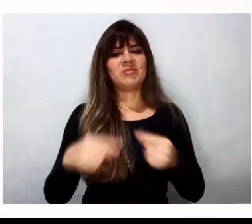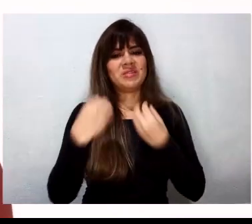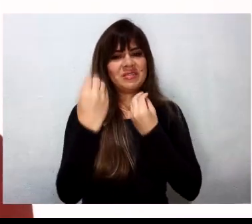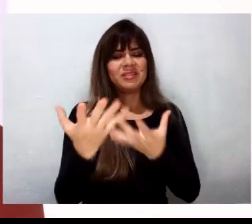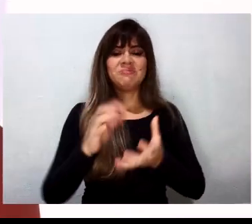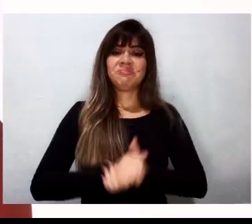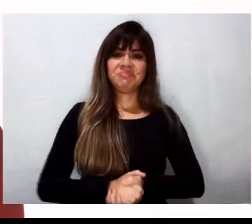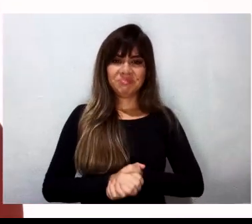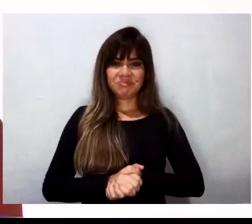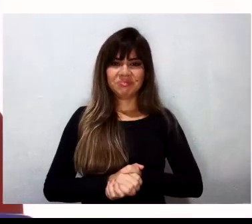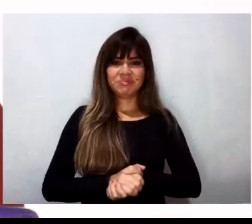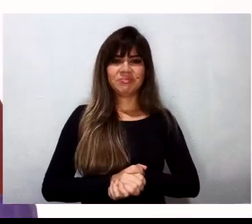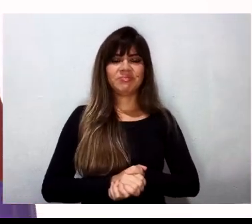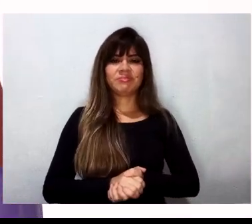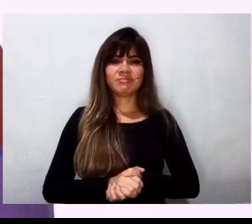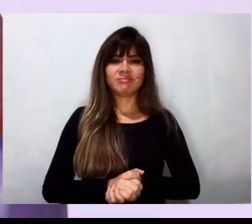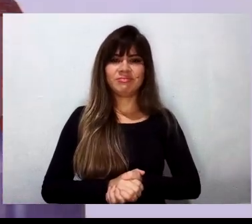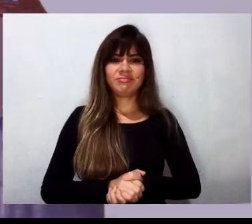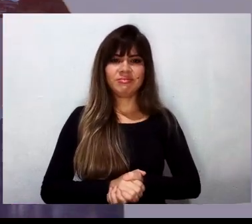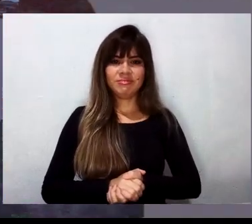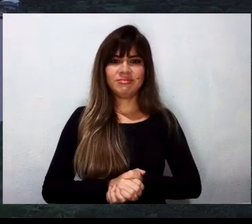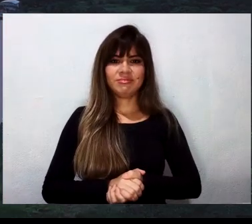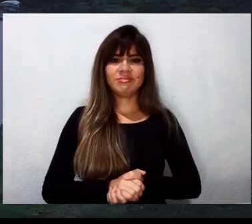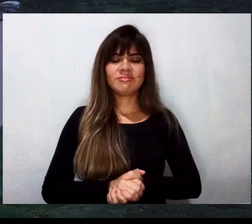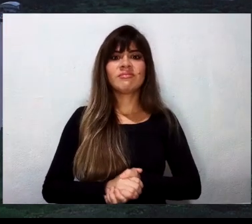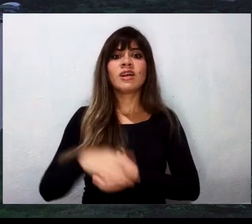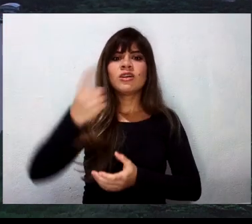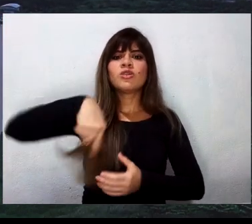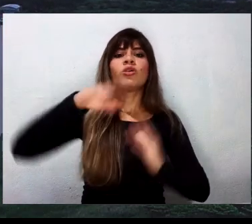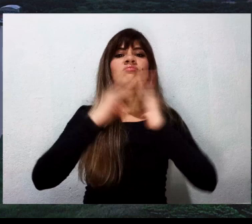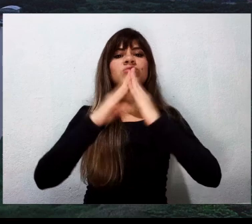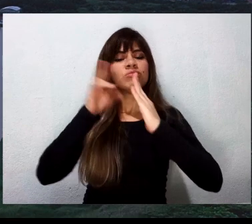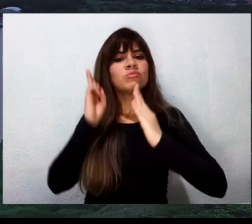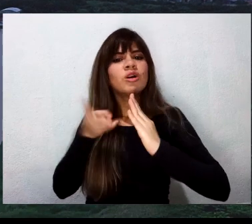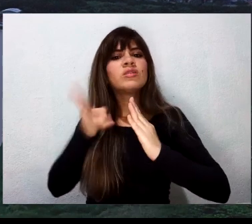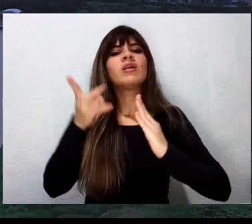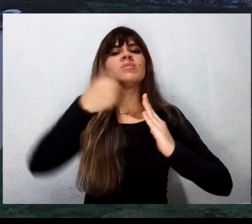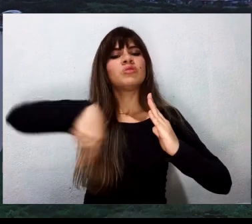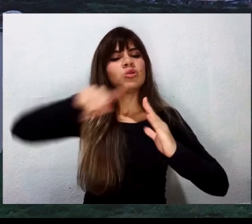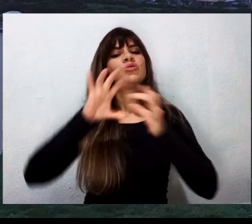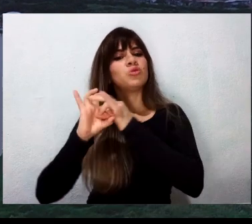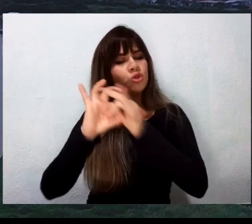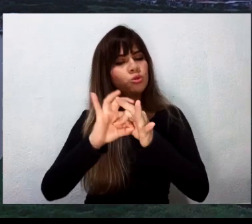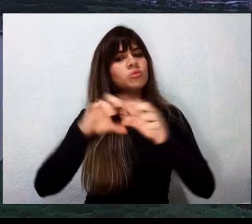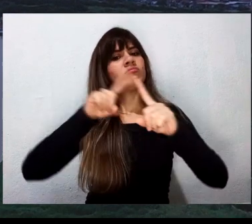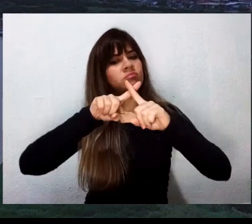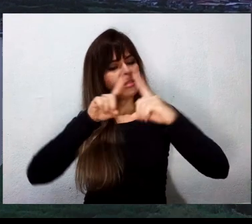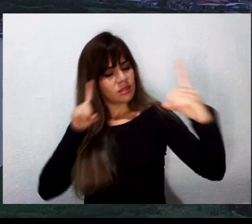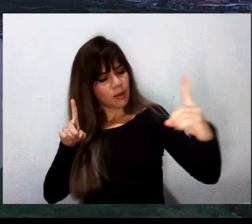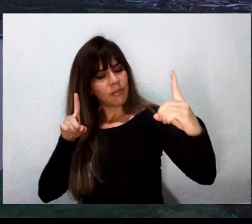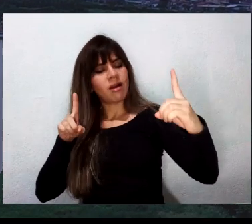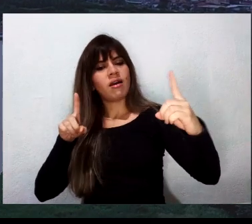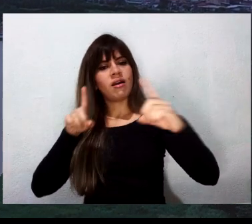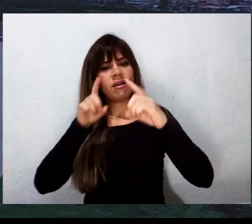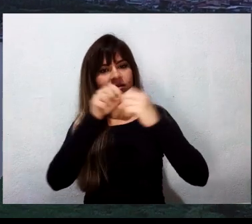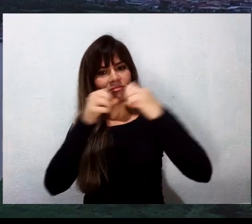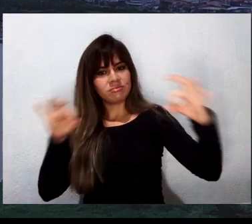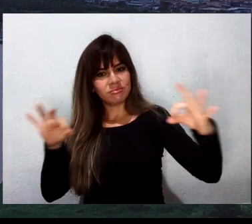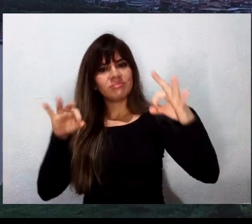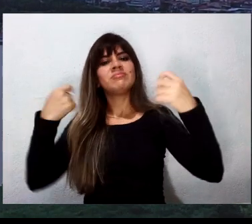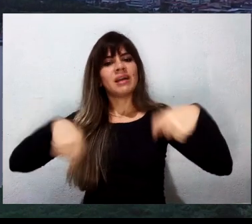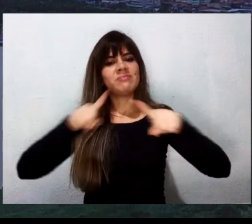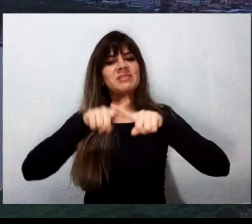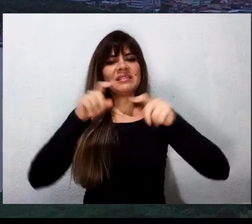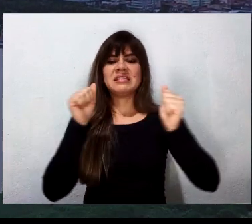pelo menos tentar devolver. Imagens aéreas de uma lagoa. Sigamos em casa e sigamos juntos, separados, mas não